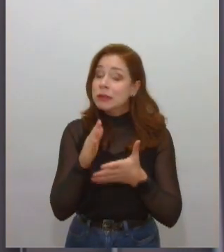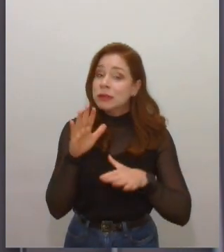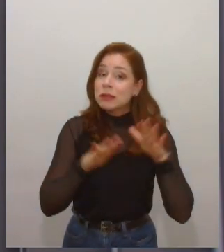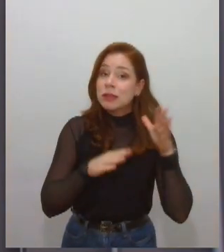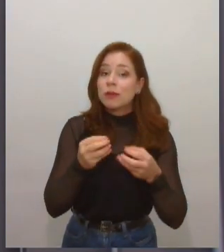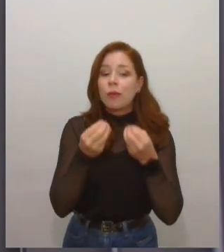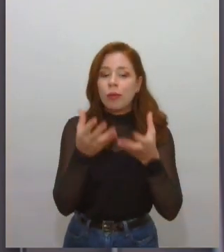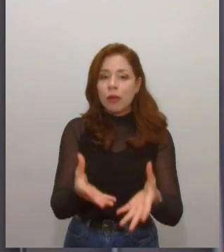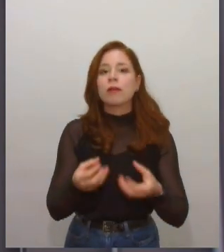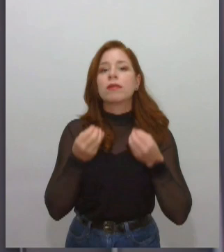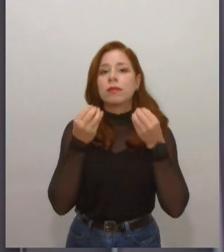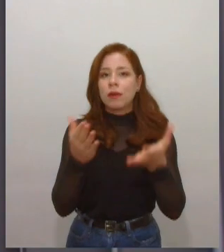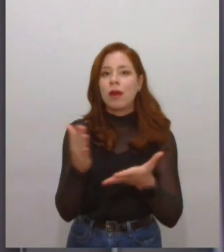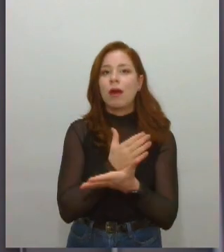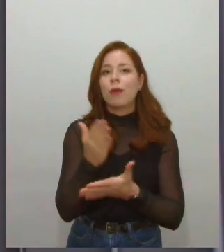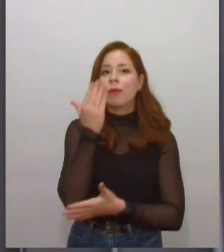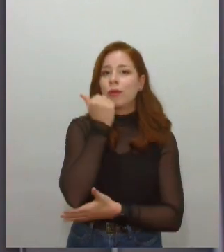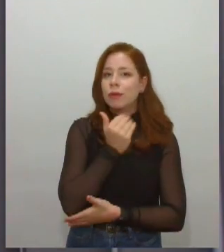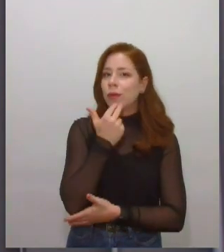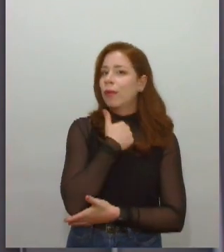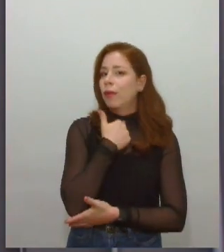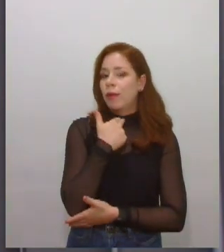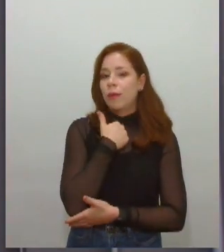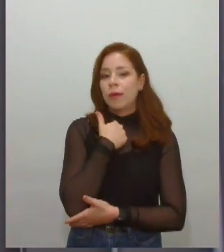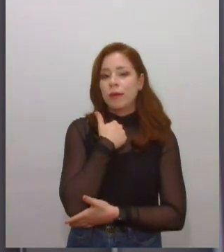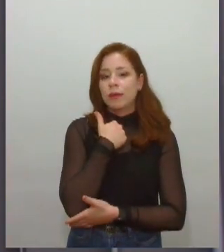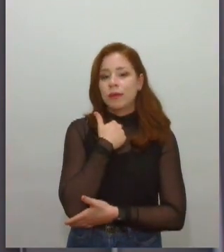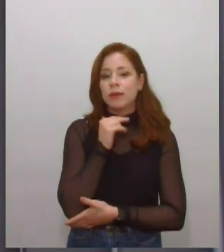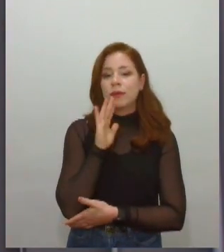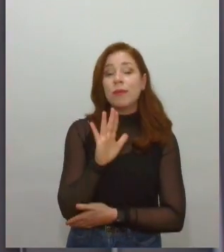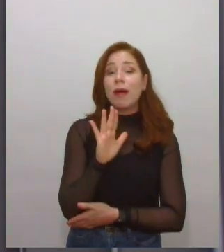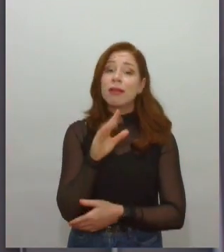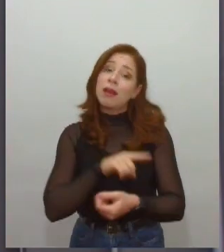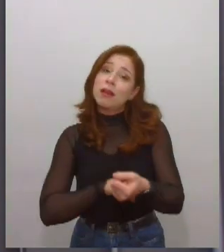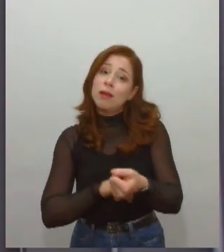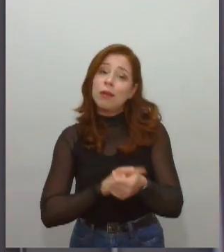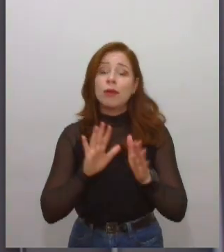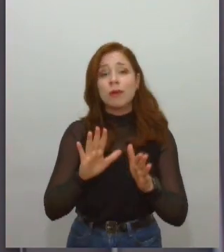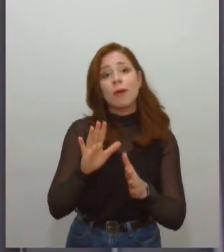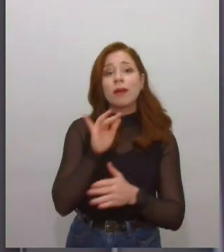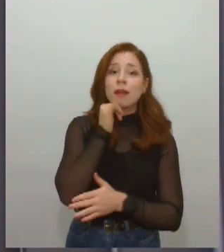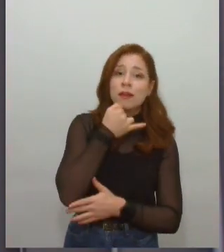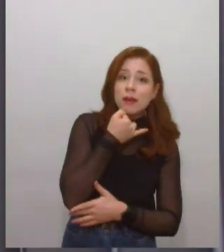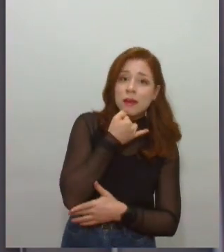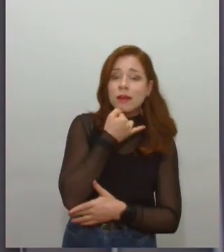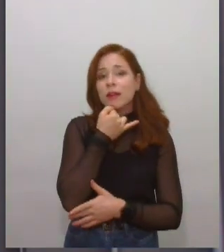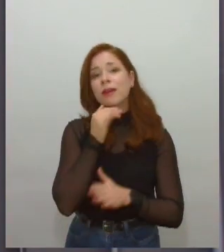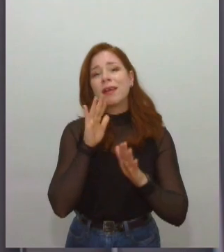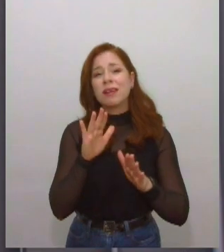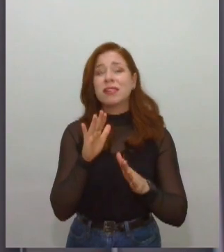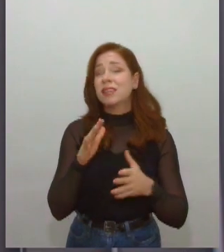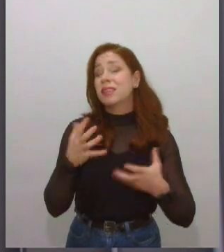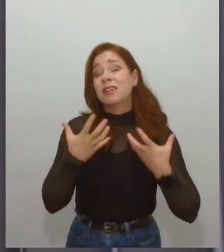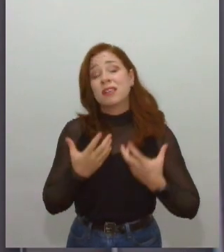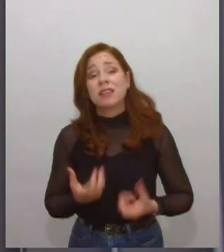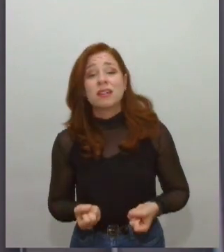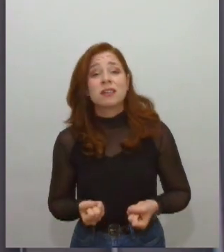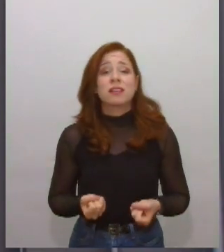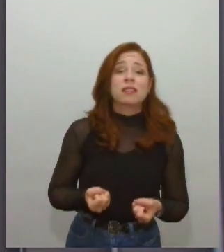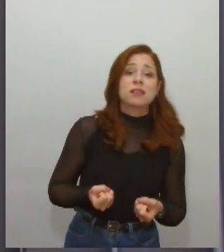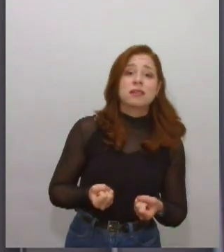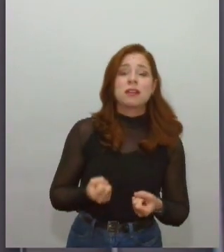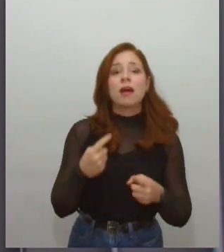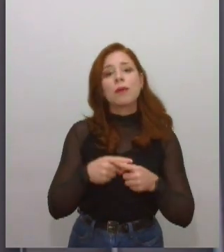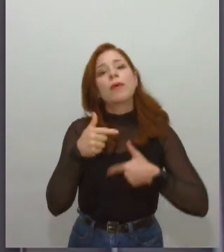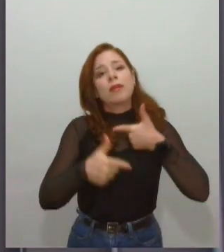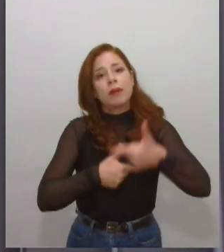podem dar para as crianças. Ah, mas ele está nervoso, ah, ele está triste, ah, eu tenho muito trabalho, a mãe trabalha, o pai trabalha, alguém fica